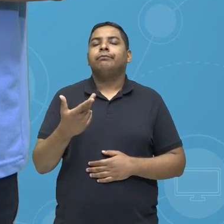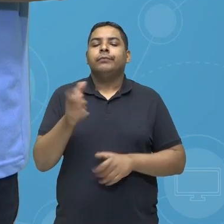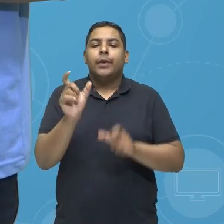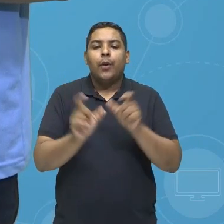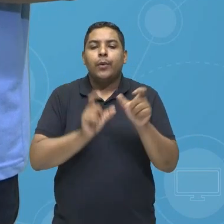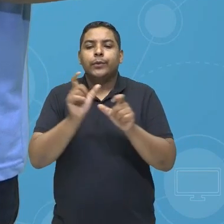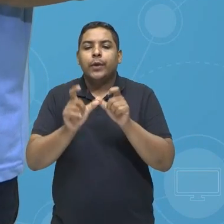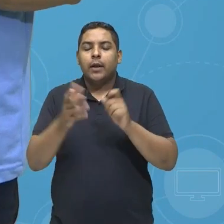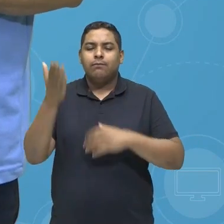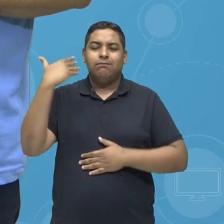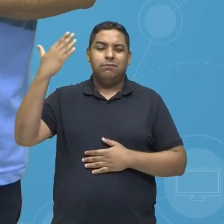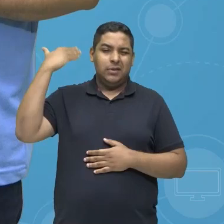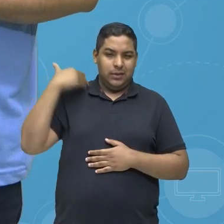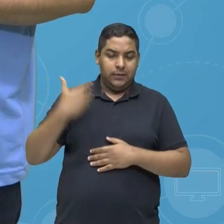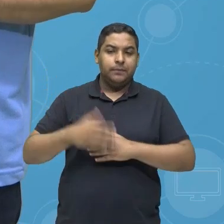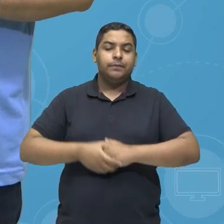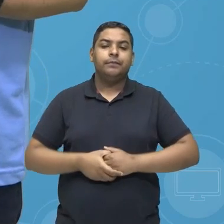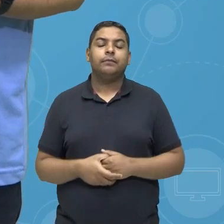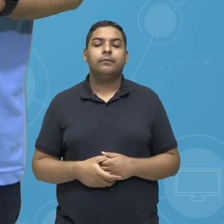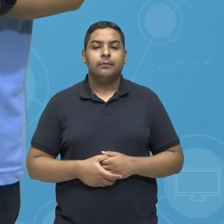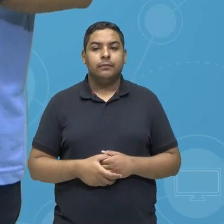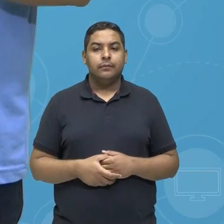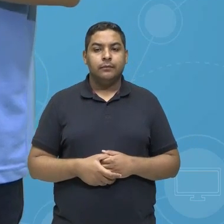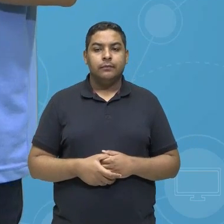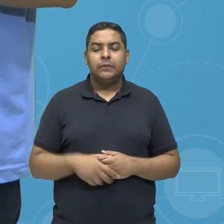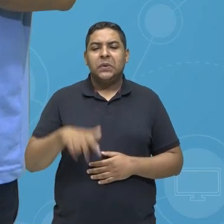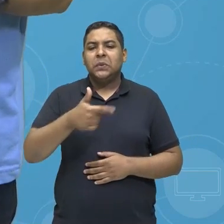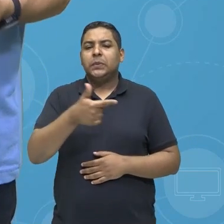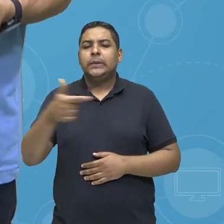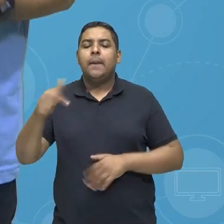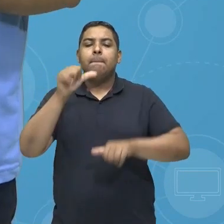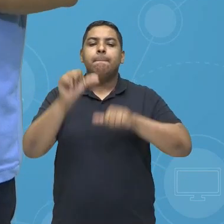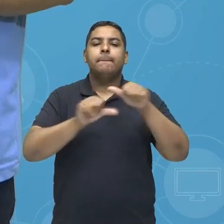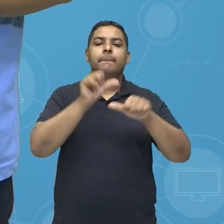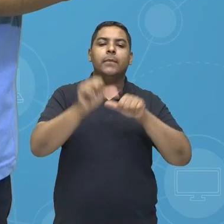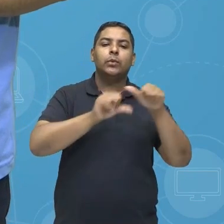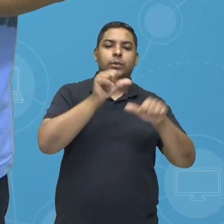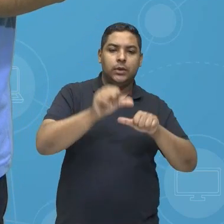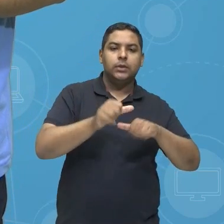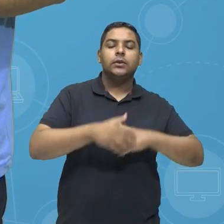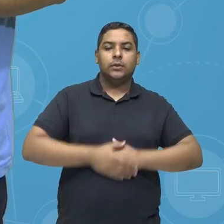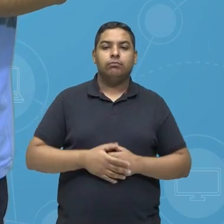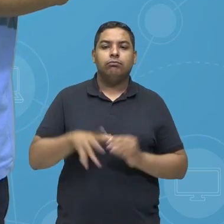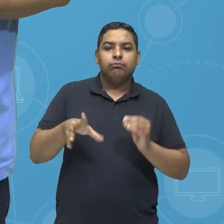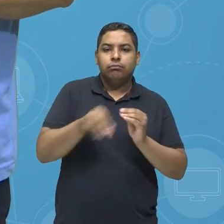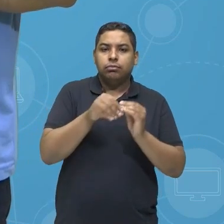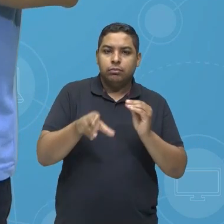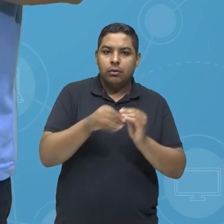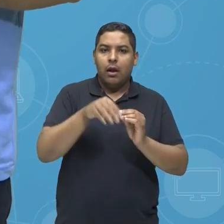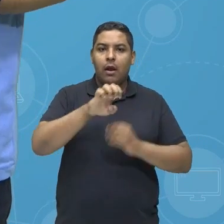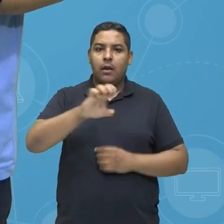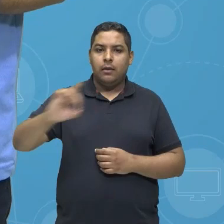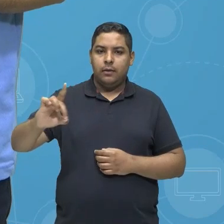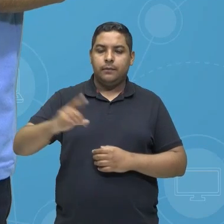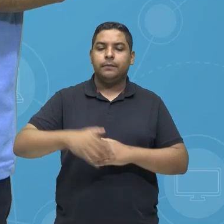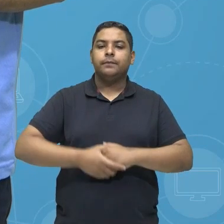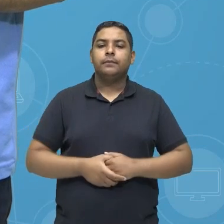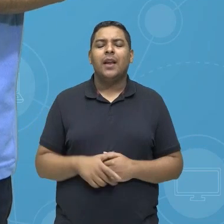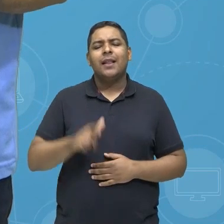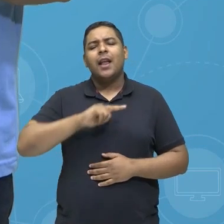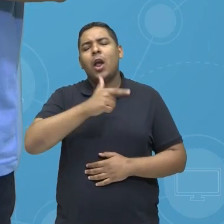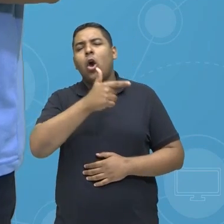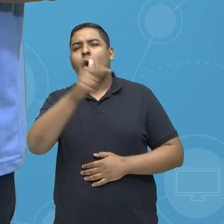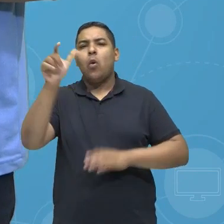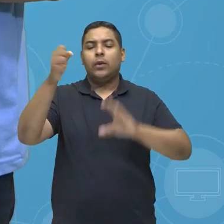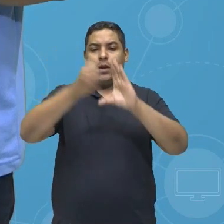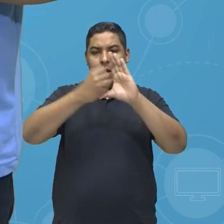passado, como é o could, que nós vamos ver, ele não sofre essa alteração, ele não é acrescido de ED, tá certo? Então, é uma outra característica